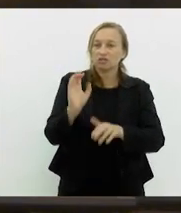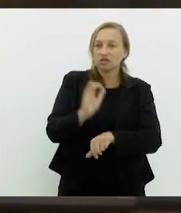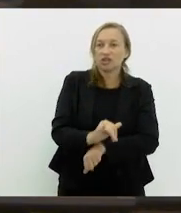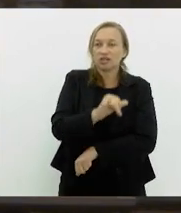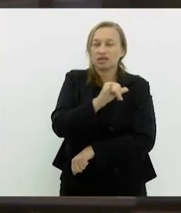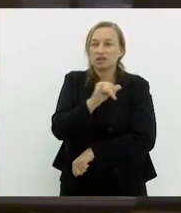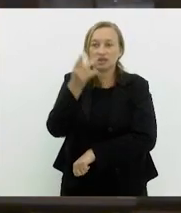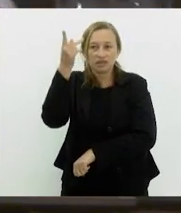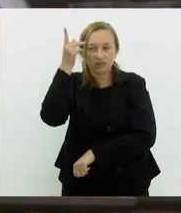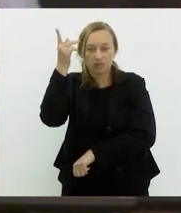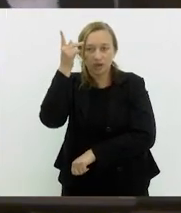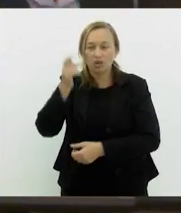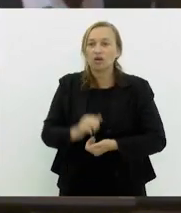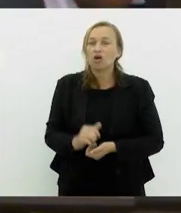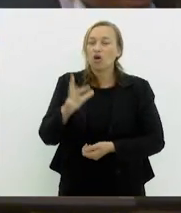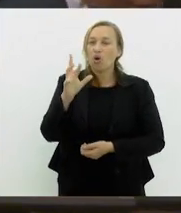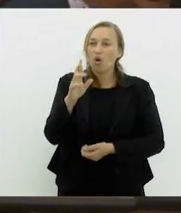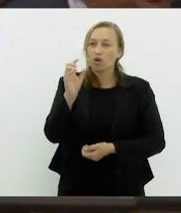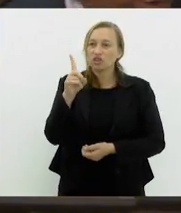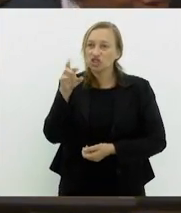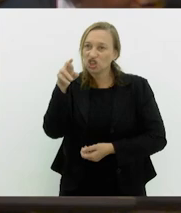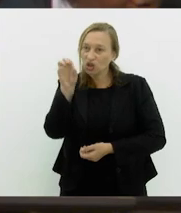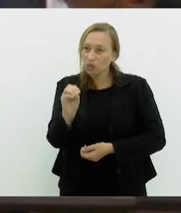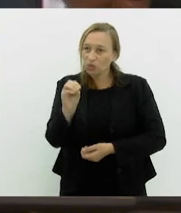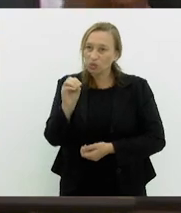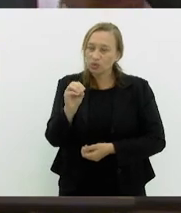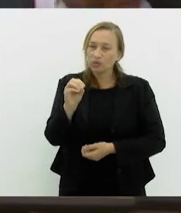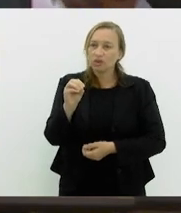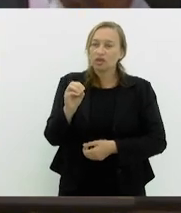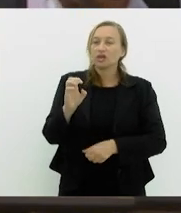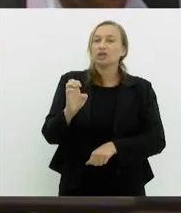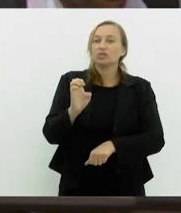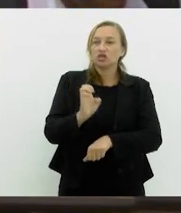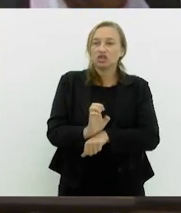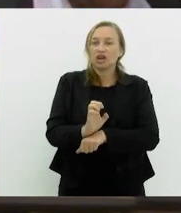Senhor Rodrigo da Silva, advogado da Assembleia Legislativa do Estado de Rondônia.